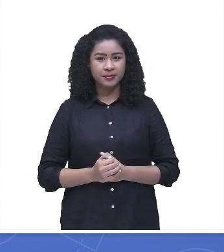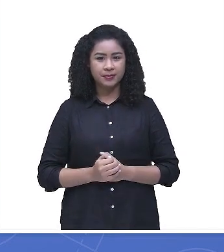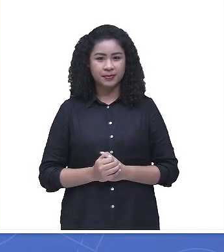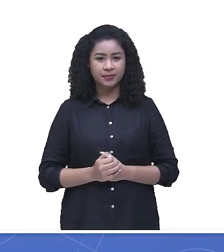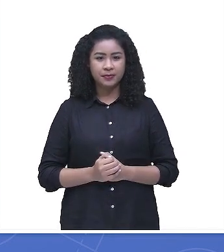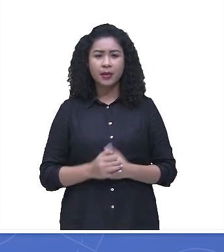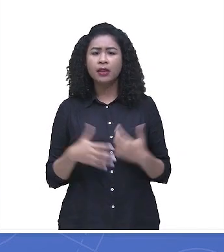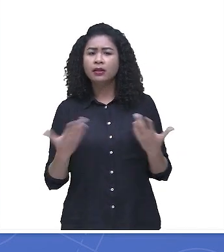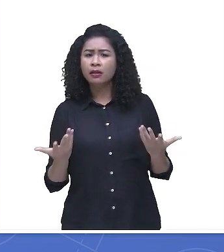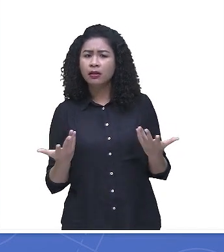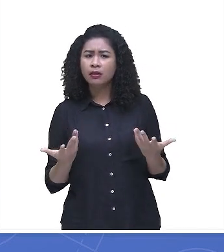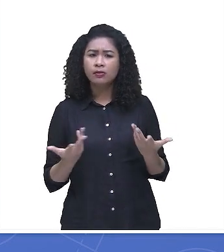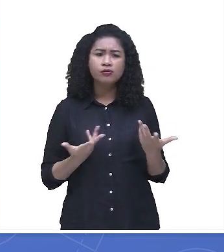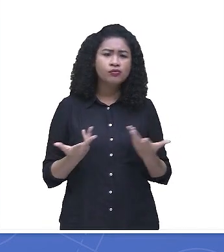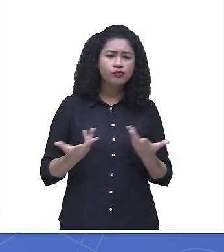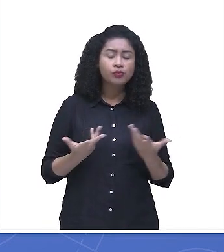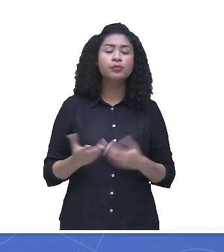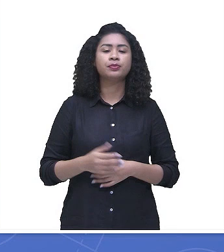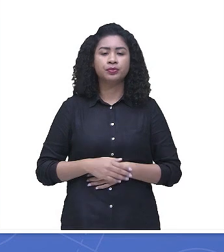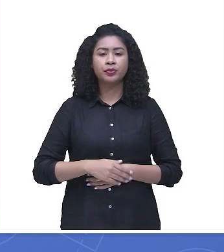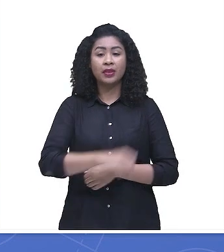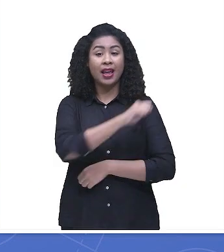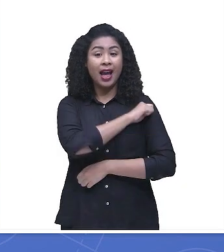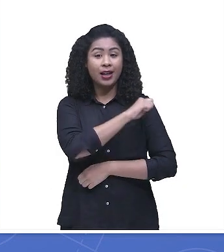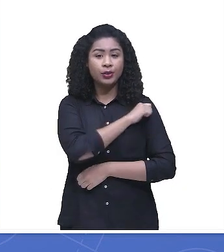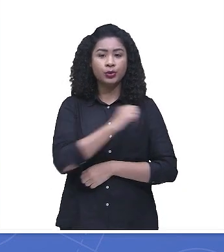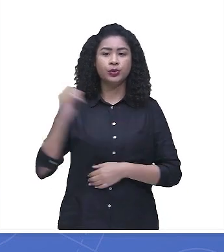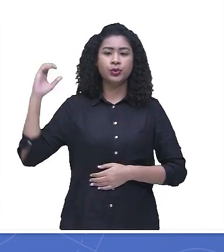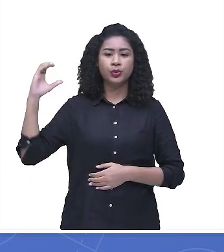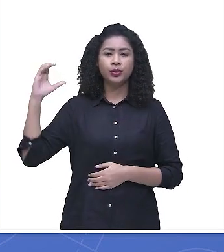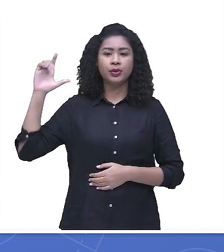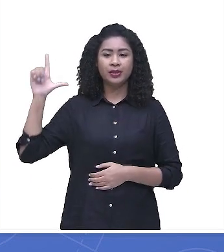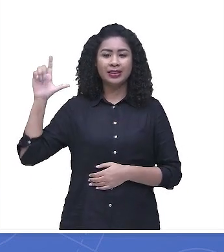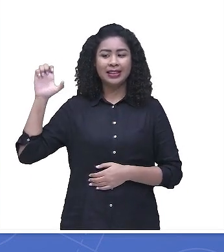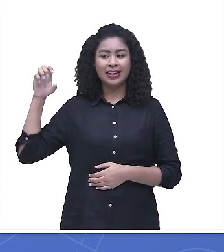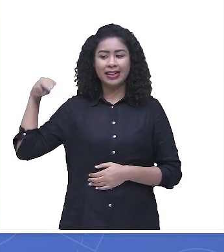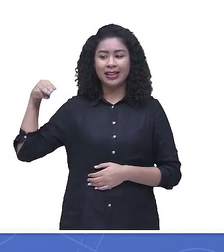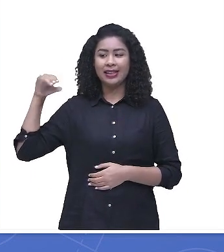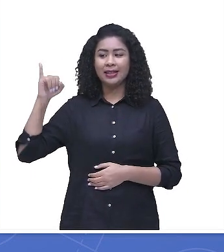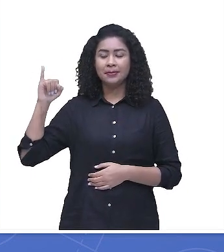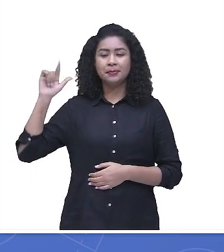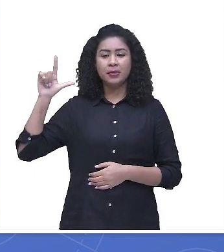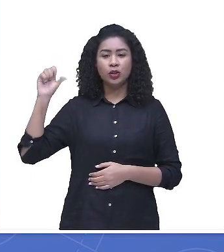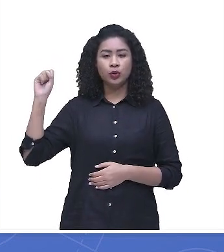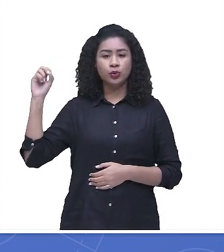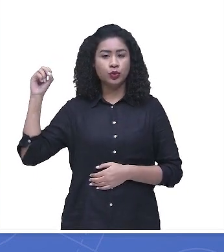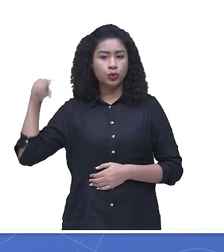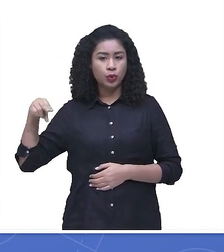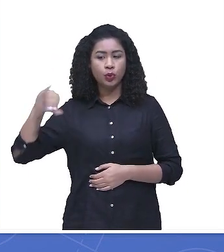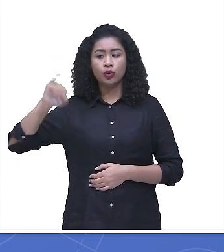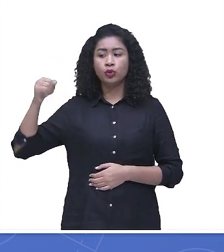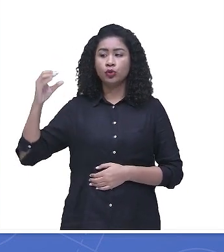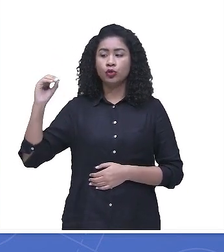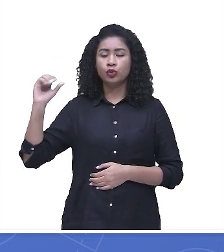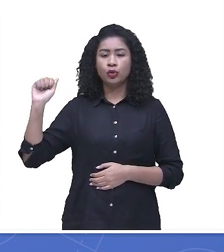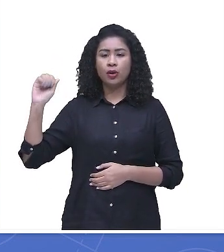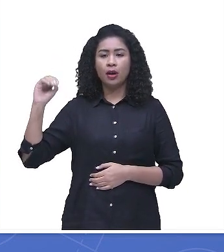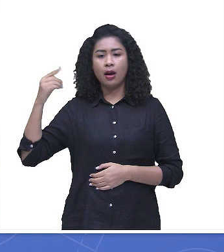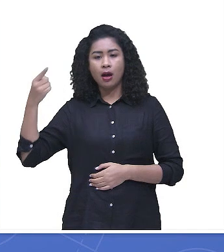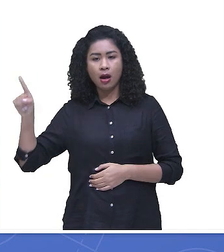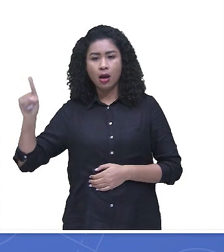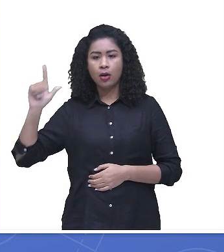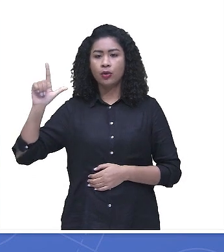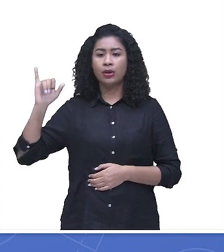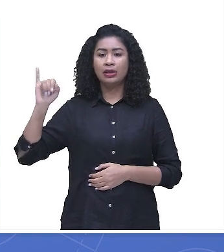Cadê? Marquei ele aqui. O Clenilson, depois o João Lúcio, depois a Estela, a Lívia, quem mais? A